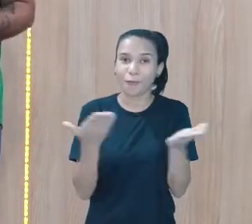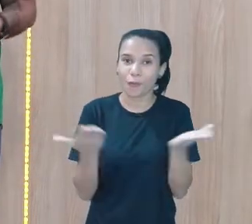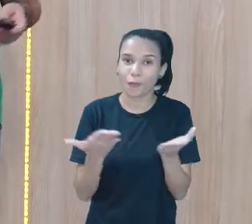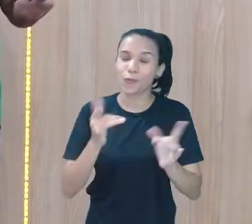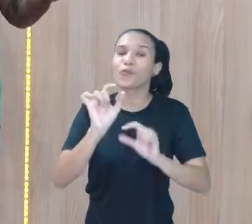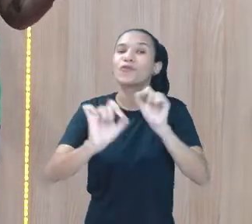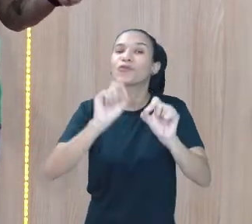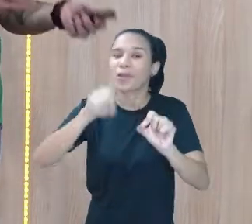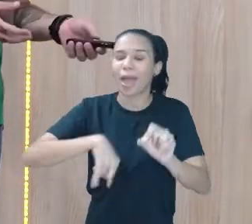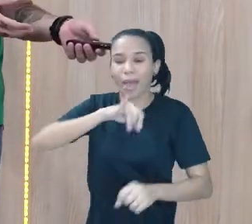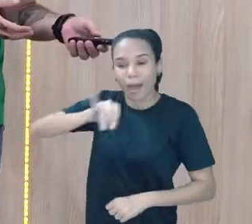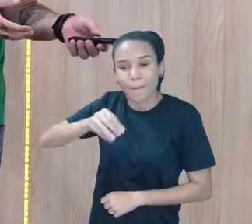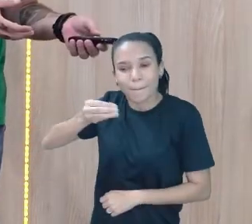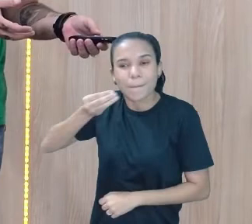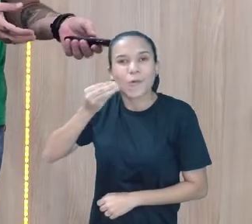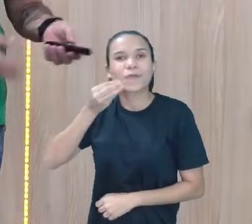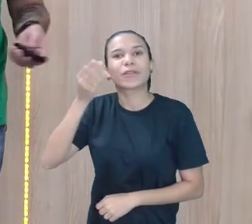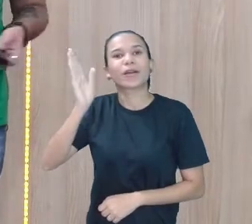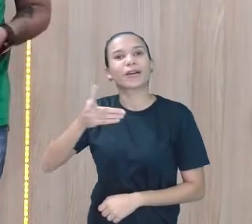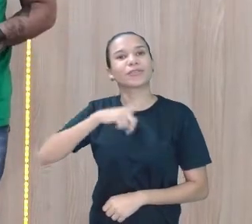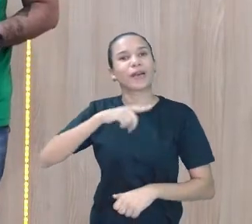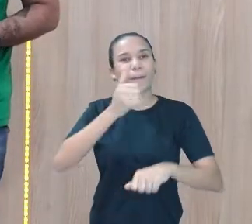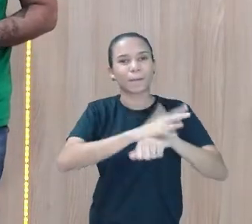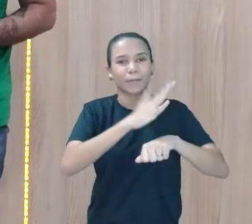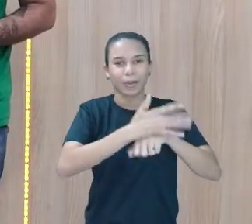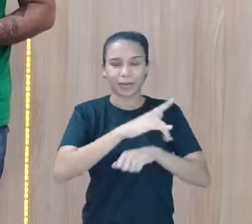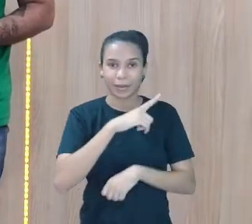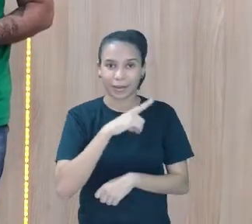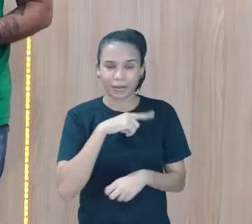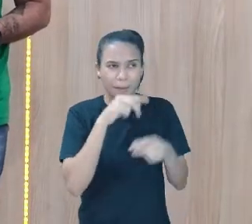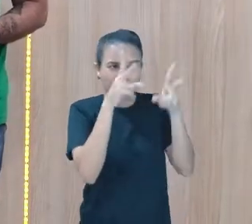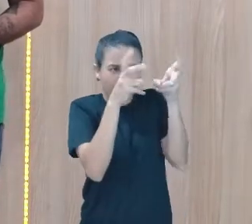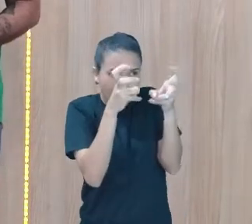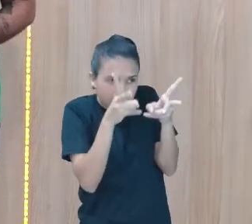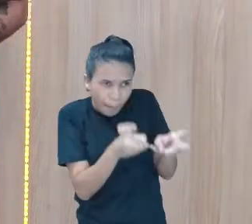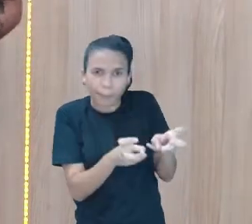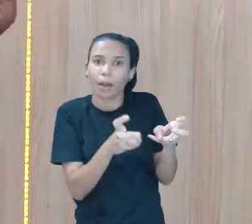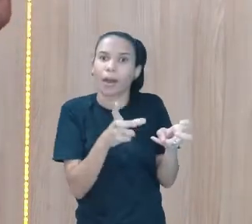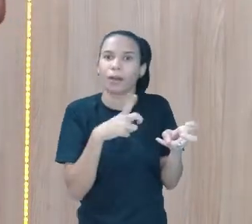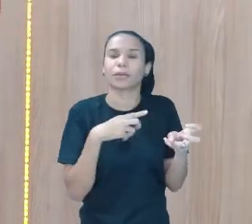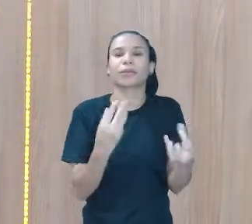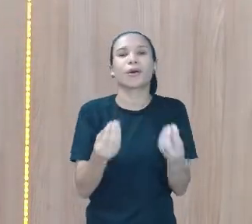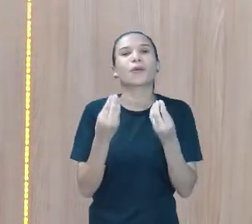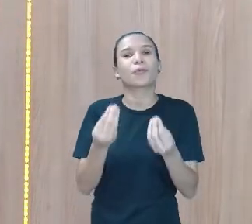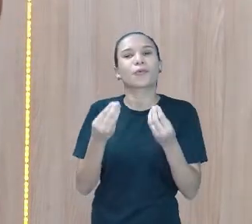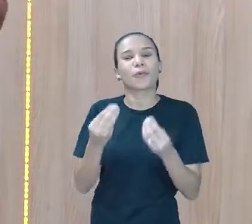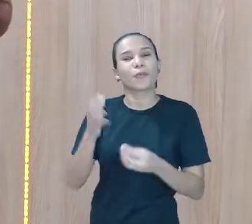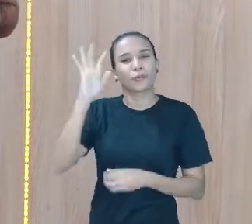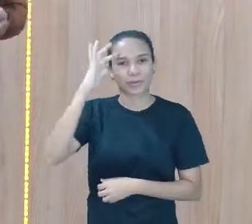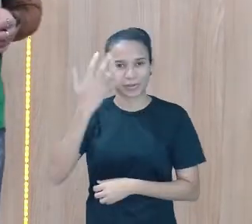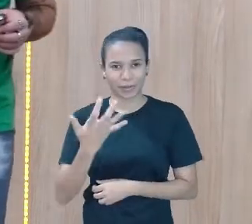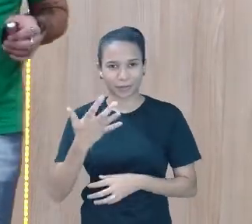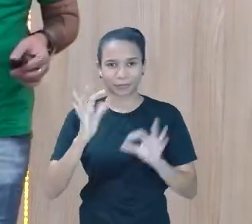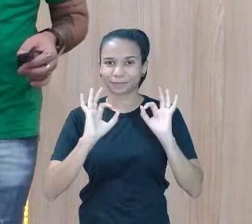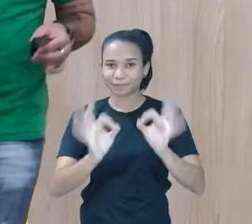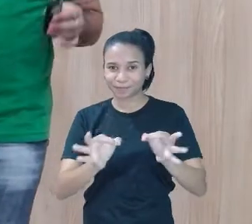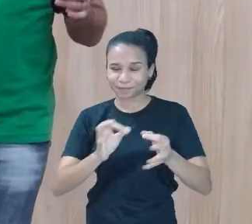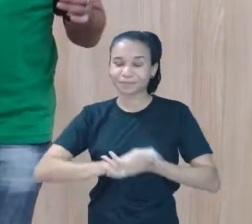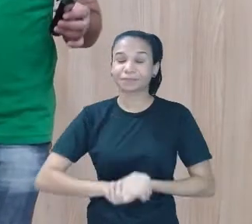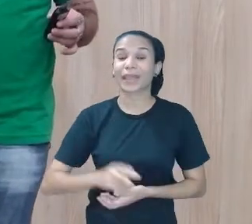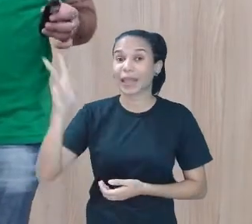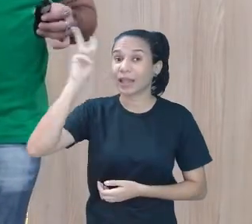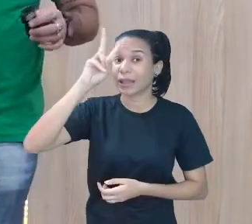nada mais é do que aproveitar o que a gente vai fazer para identificar na reta numérica e chegar a esses resultados, tá